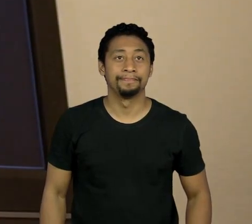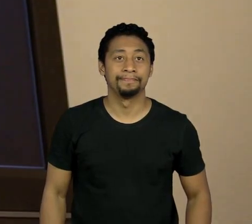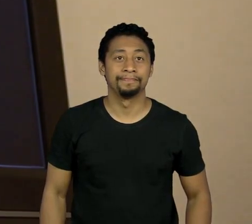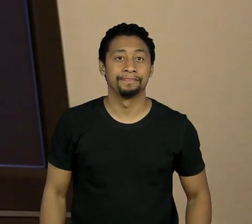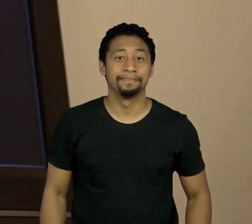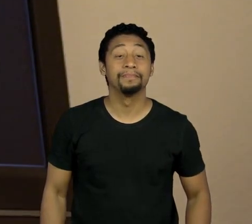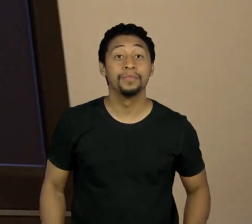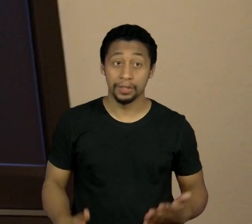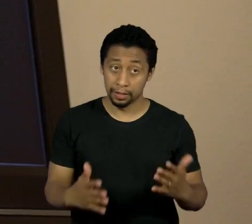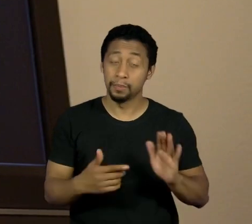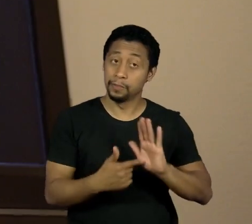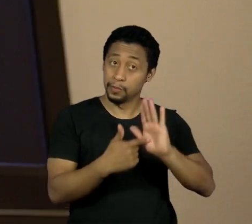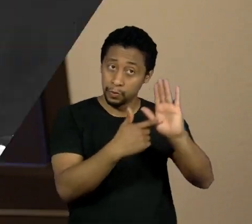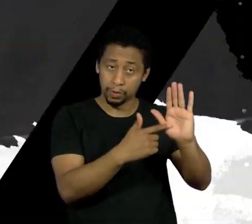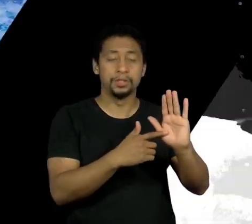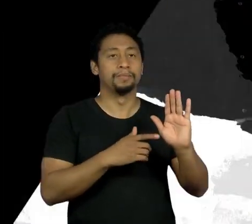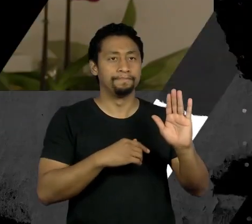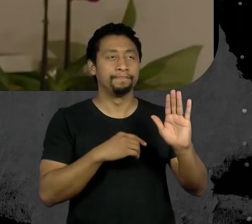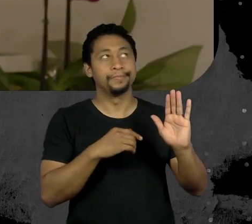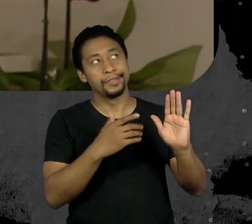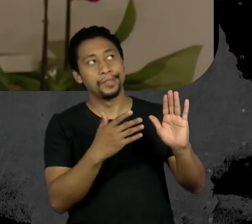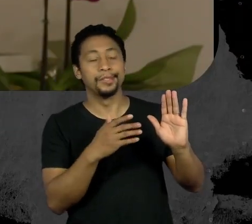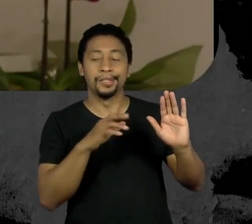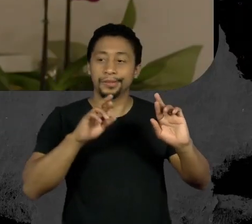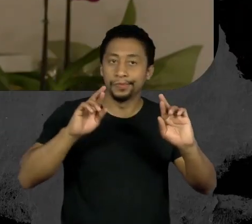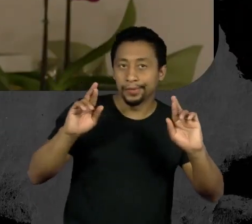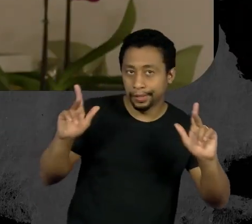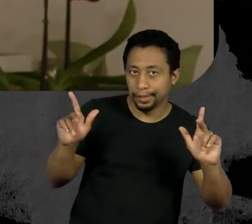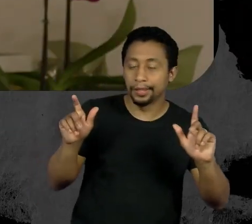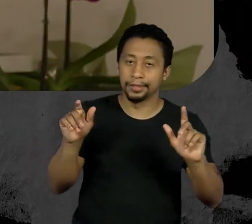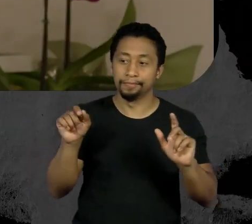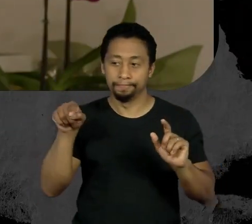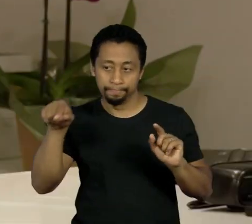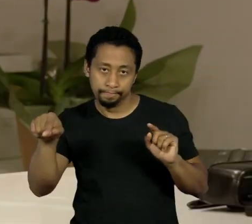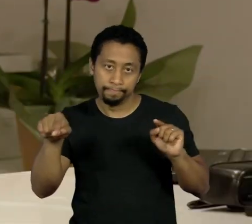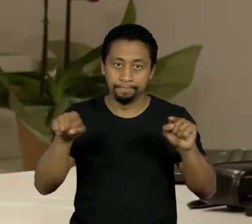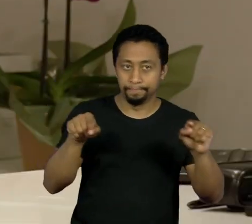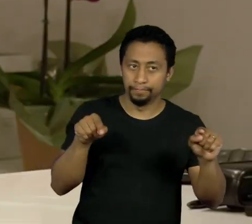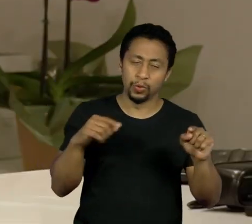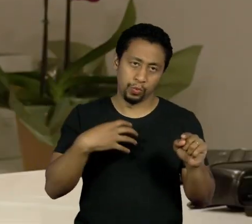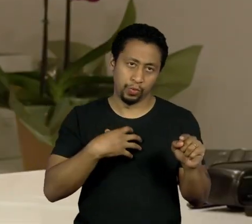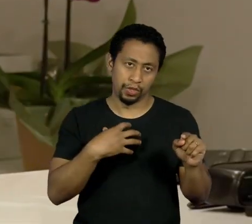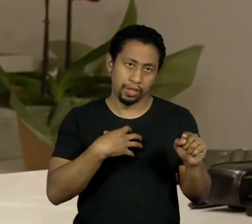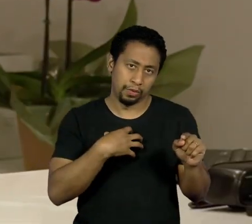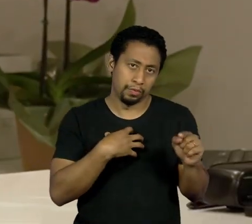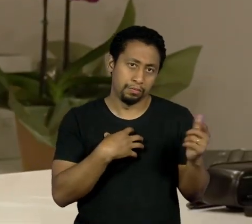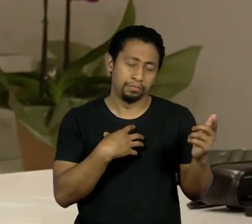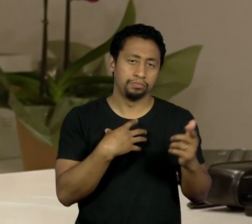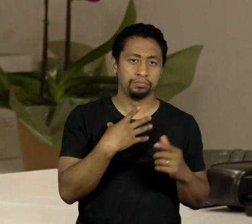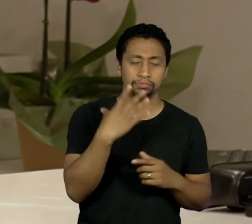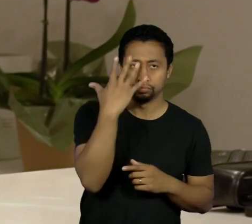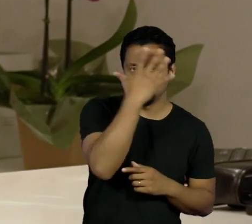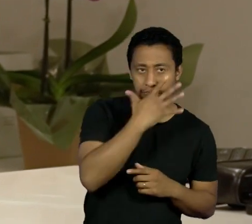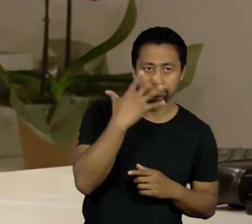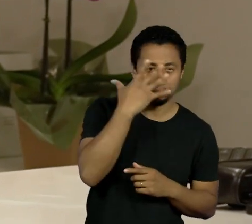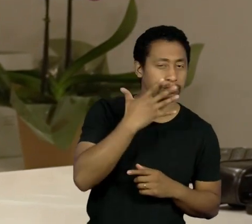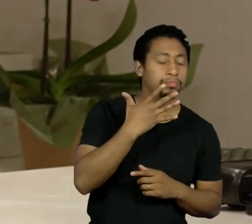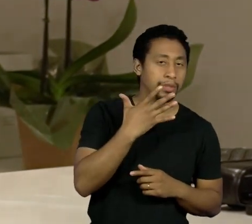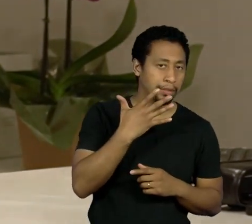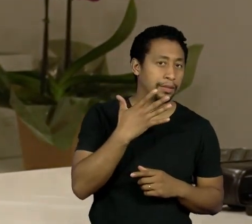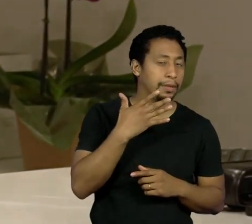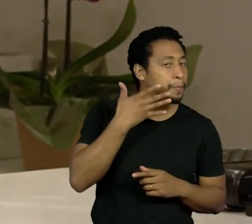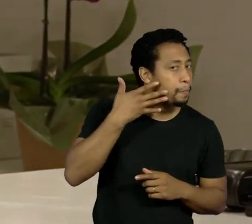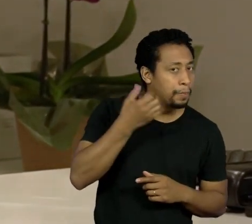As particularidades que a gente vê que pode diferenciar esses dois fototipos, né, é que a pele branca ela tem